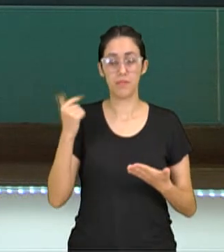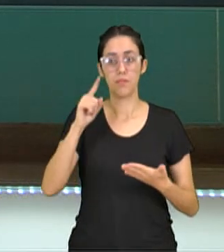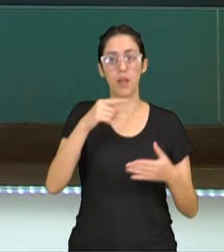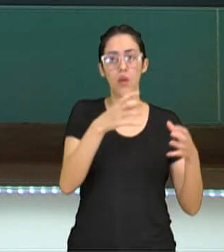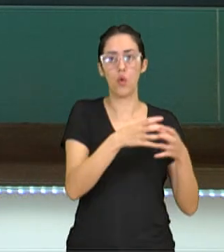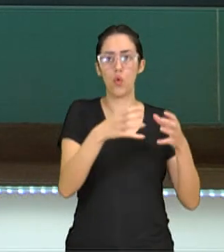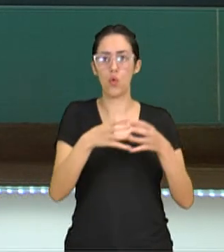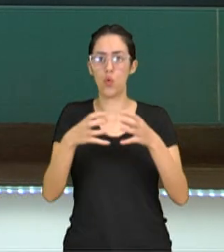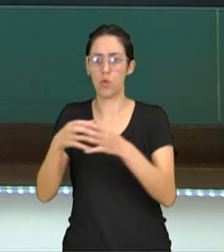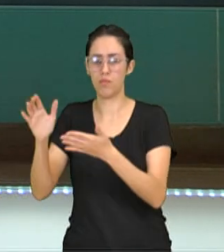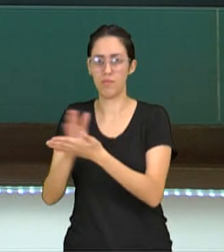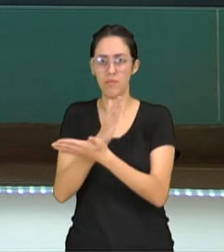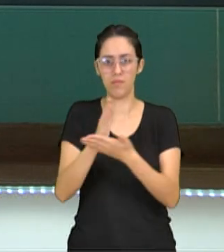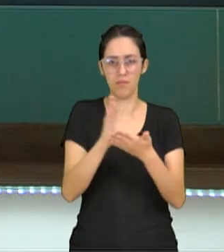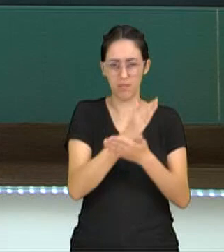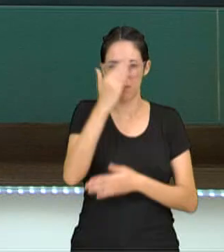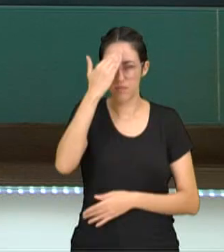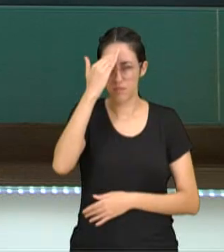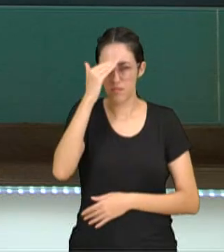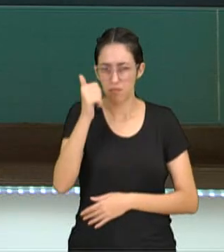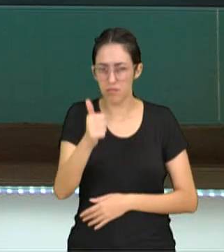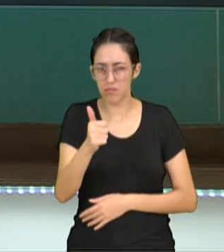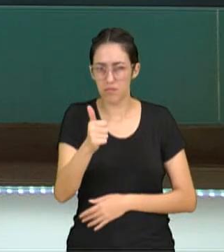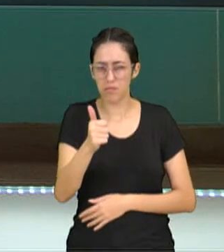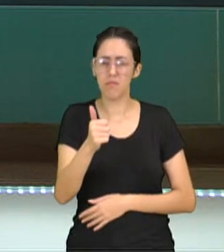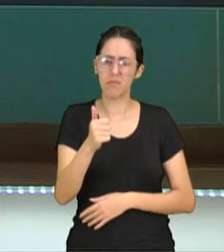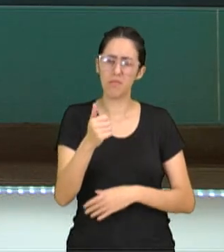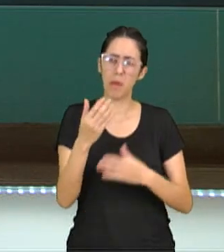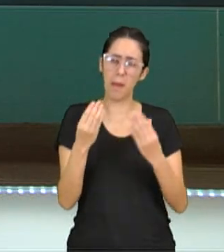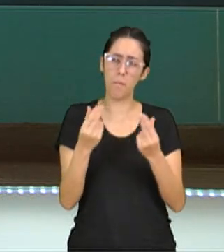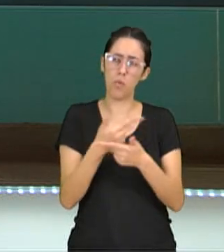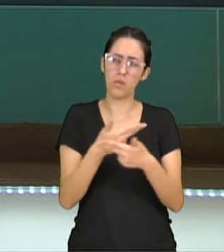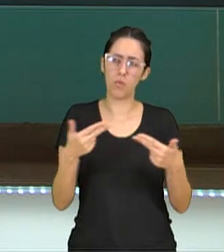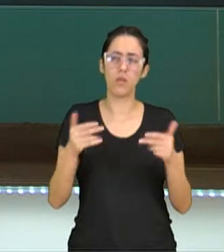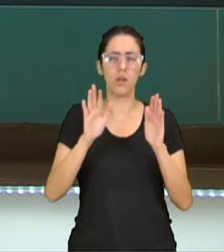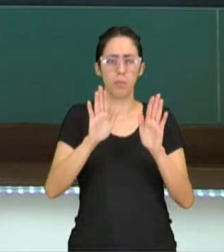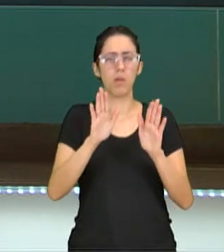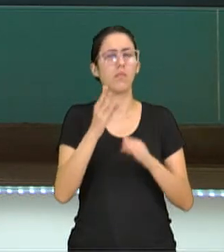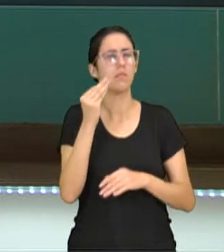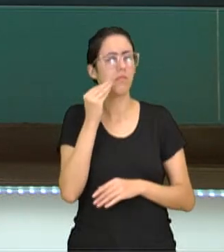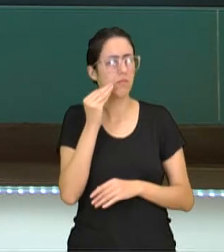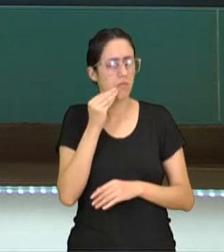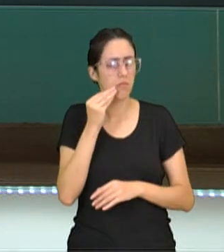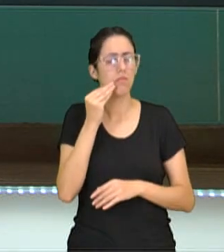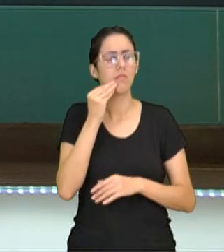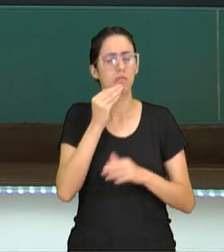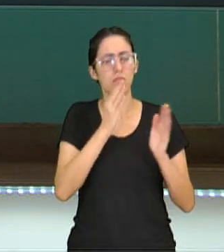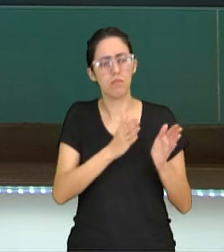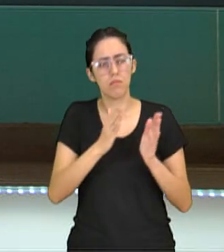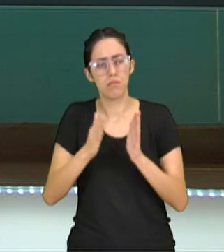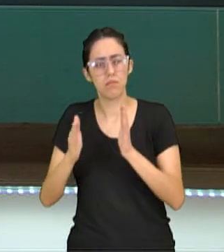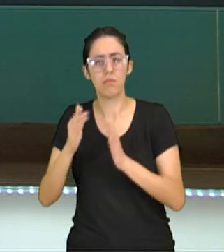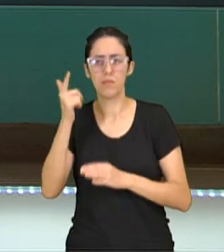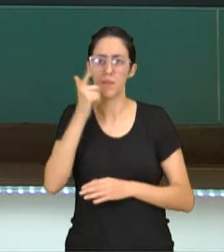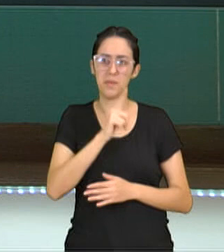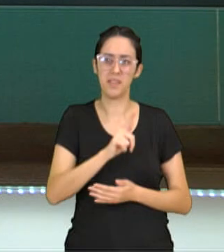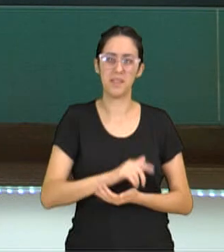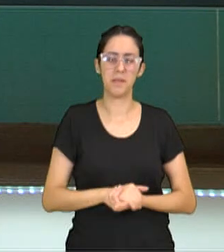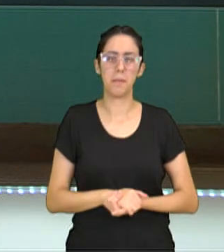agrupamento. Deu para entender? É bastante coisa, né? Mas a gente vai seguindo passo a passo, a gente verifica que não é tão